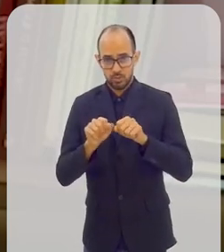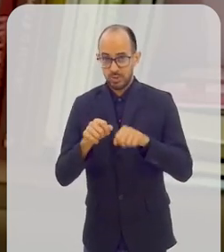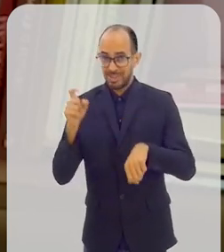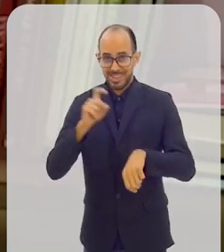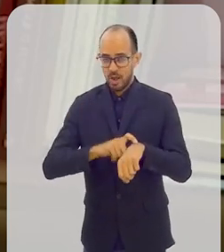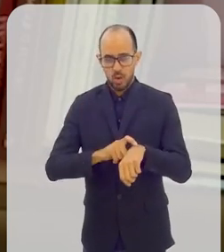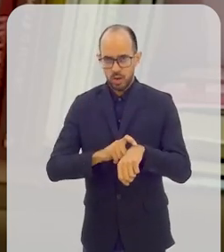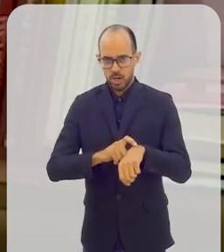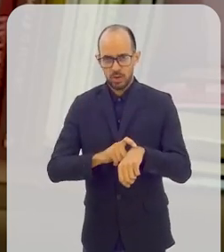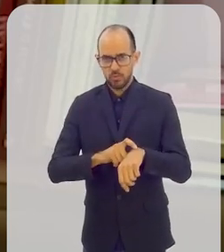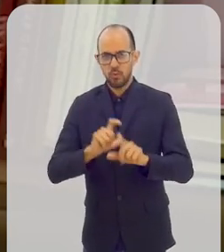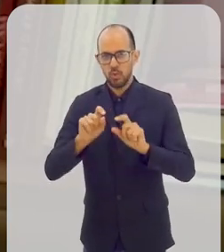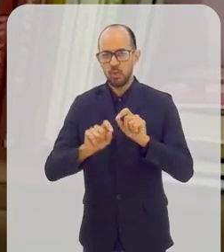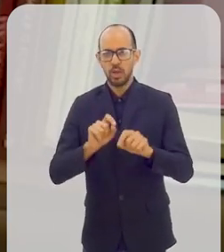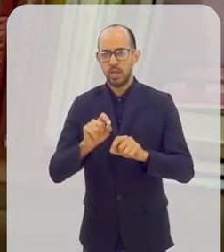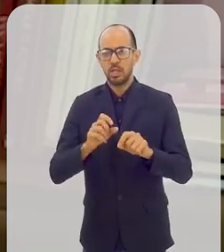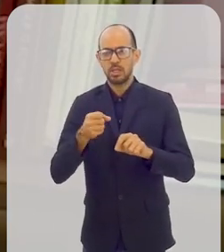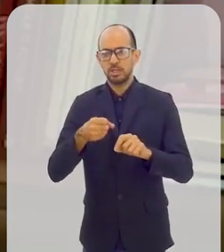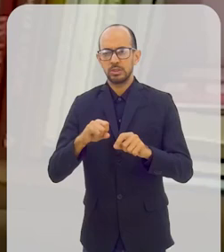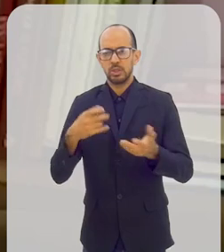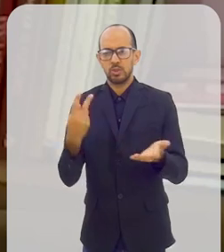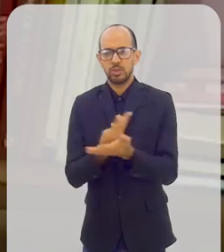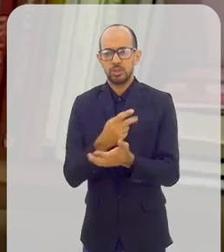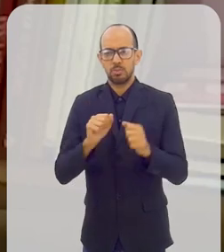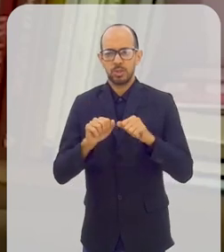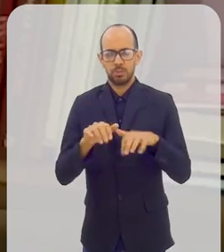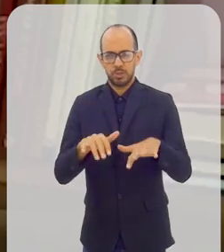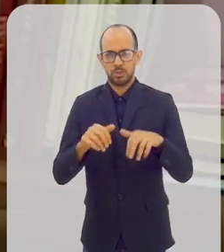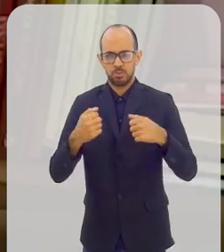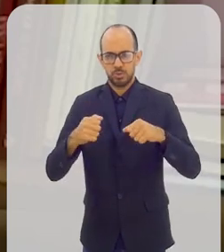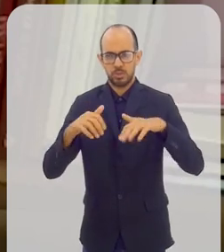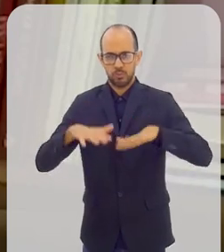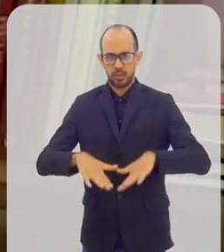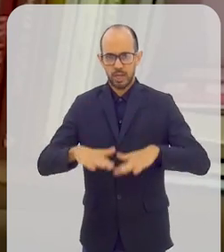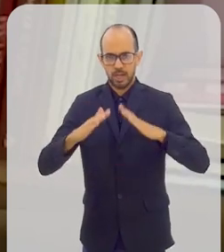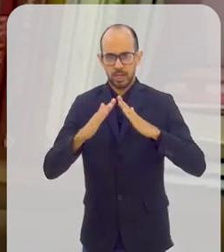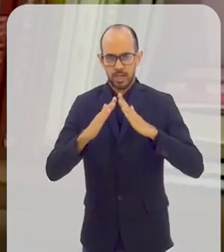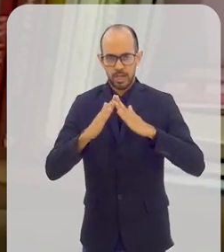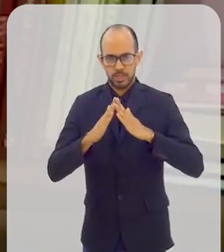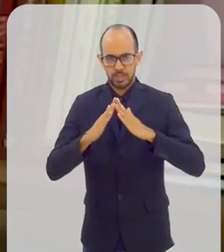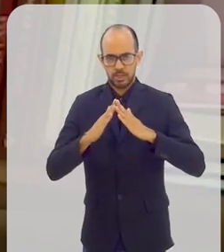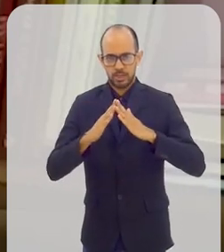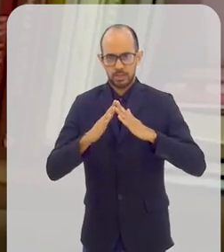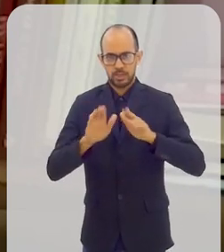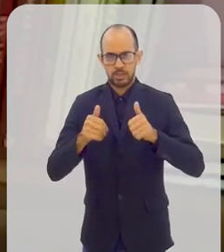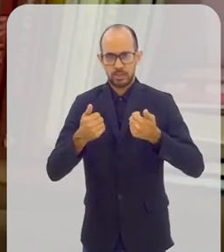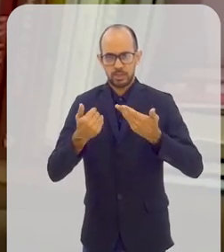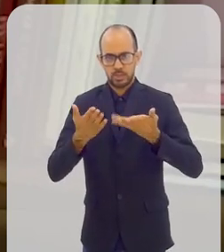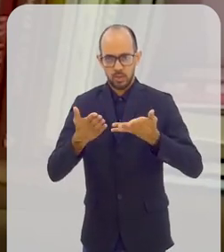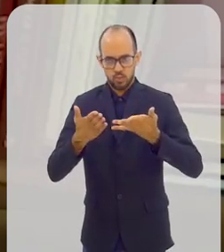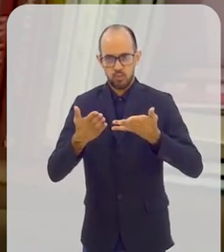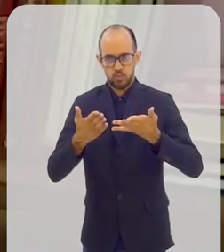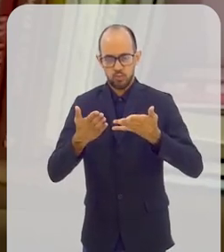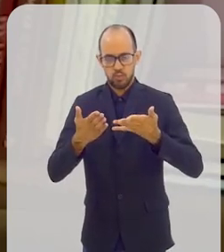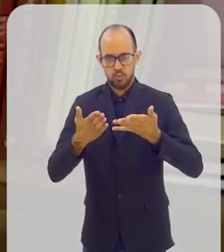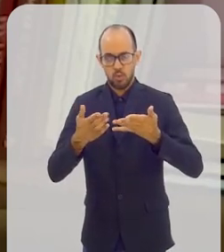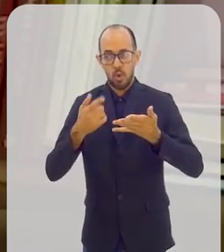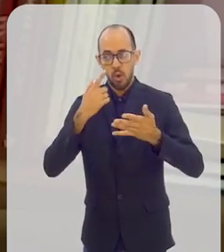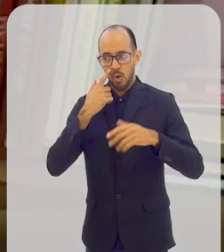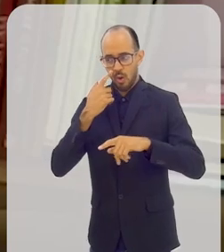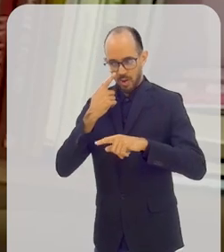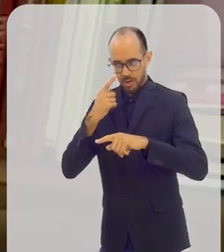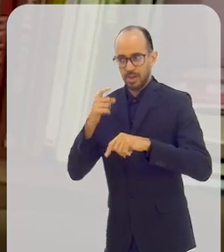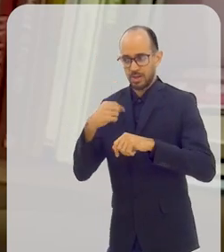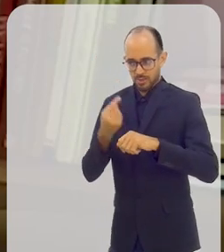imediatamente foi: já que tem pandemia, a gente vai ter que ficar em casa. Vamos todo mundo. Olha só o que a